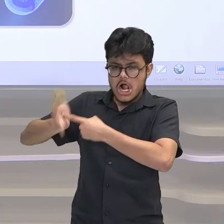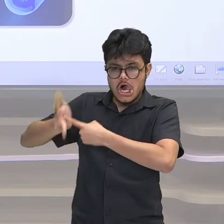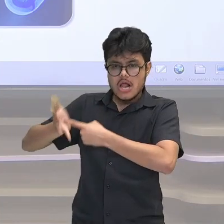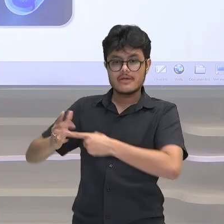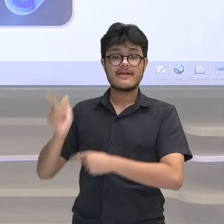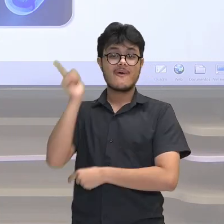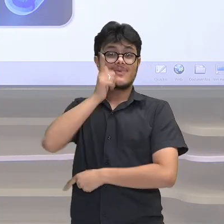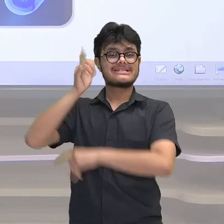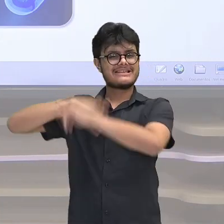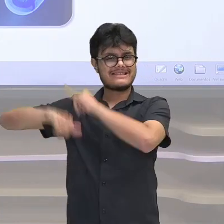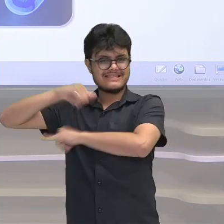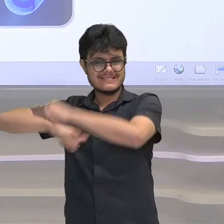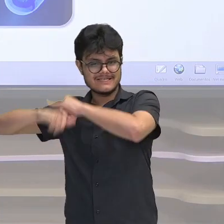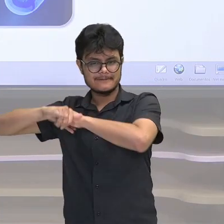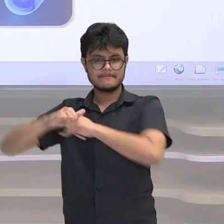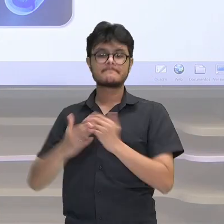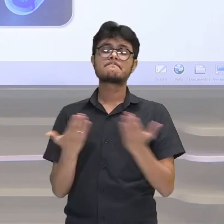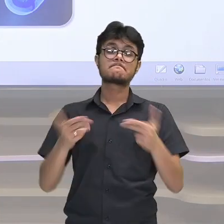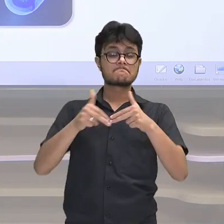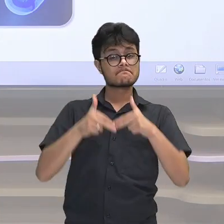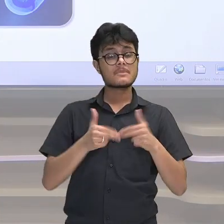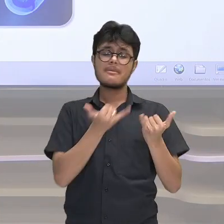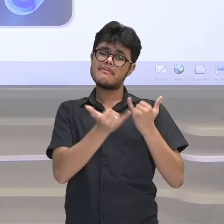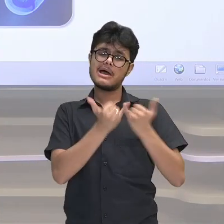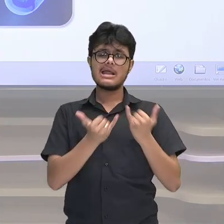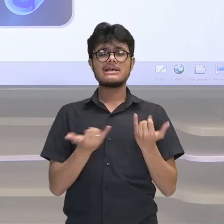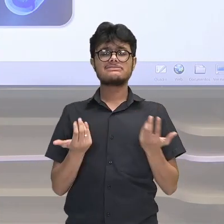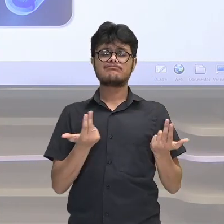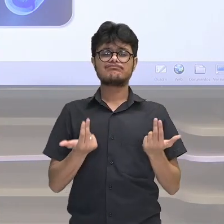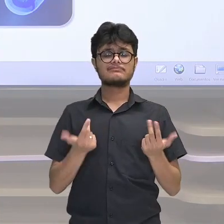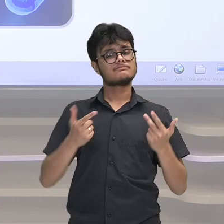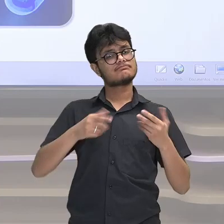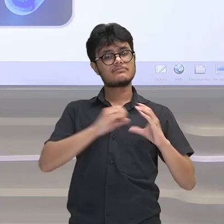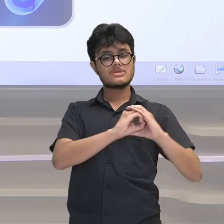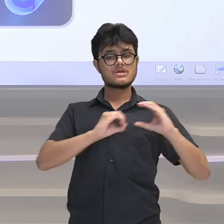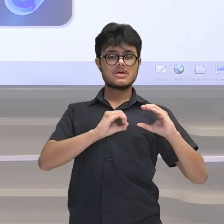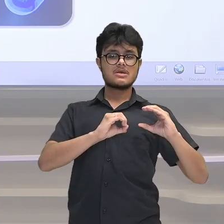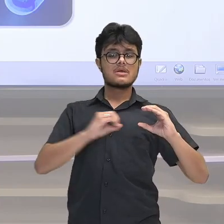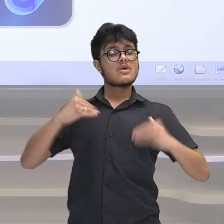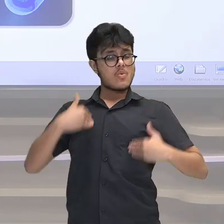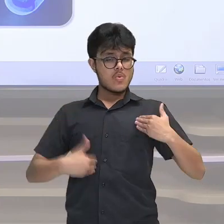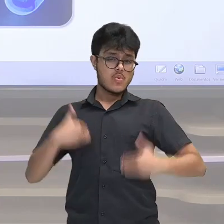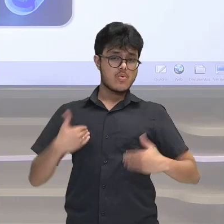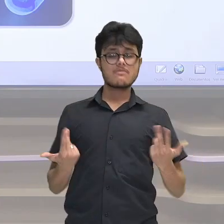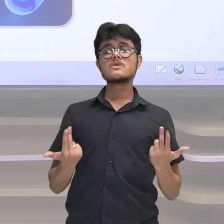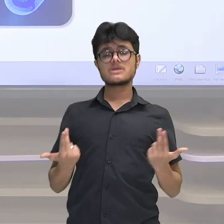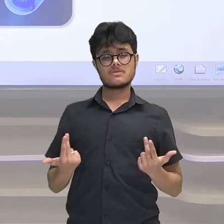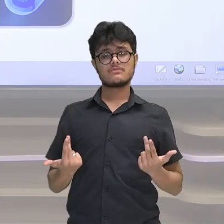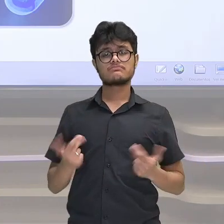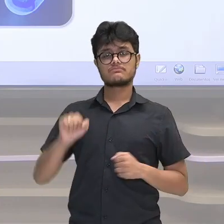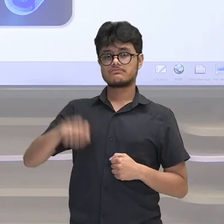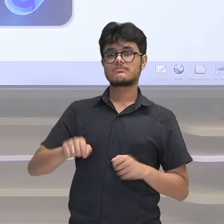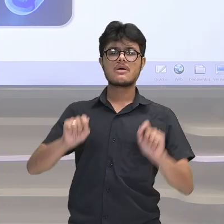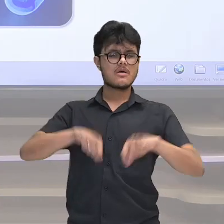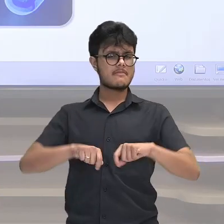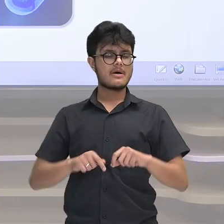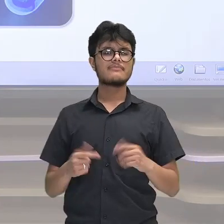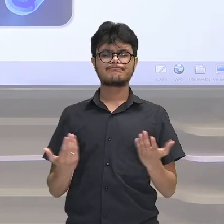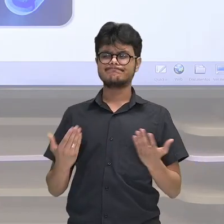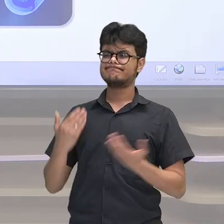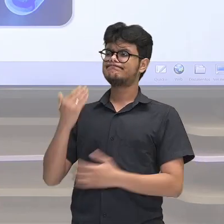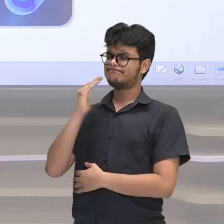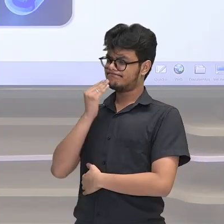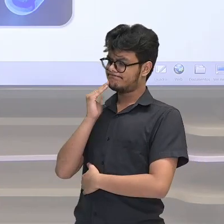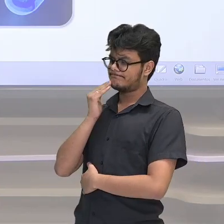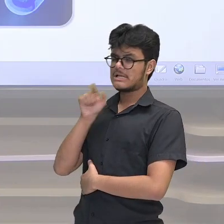motor funcione. Então, dessa maneira, comparando com o nosso corpo humano, a gente consegue entender também